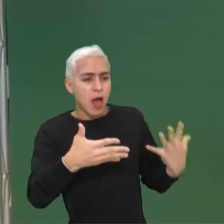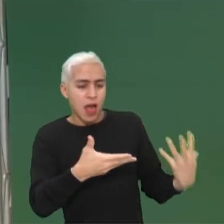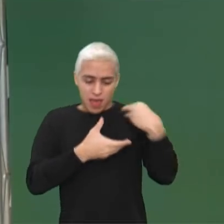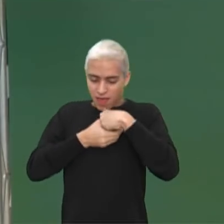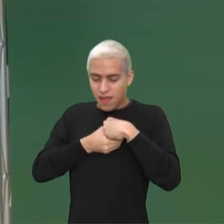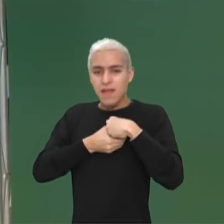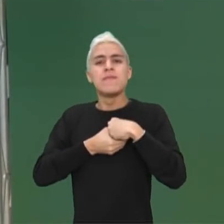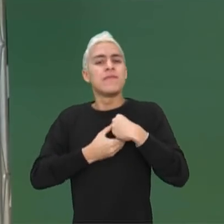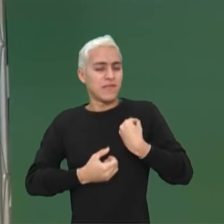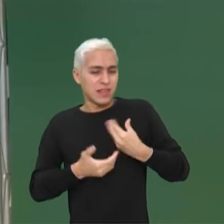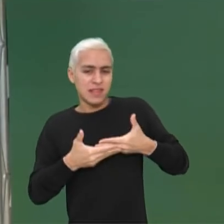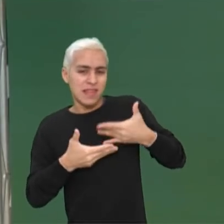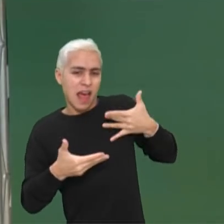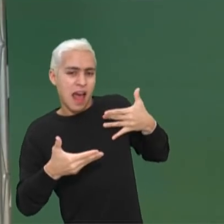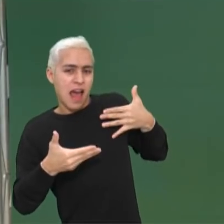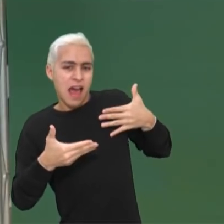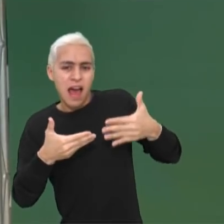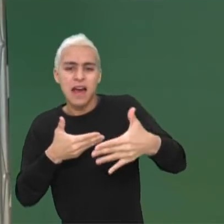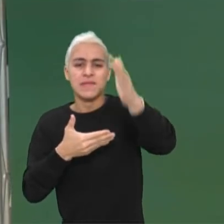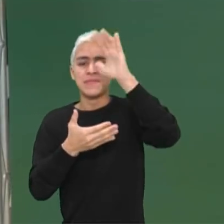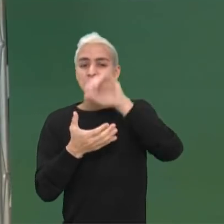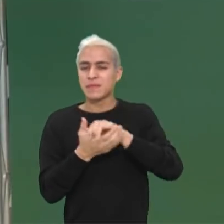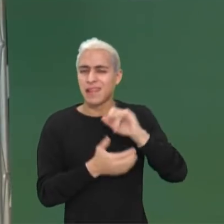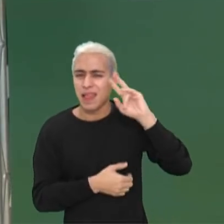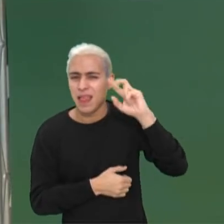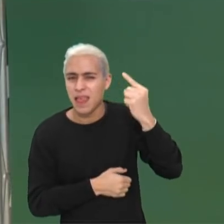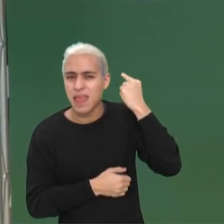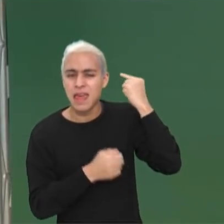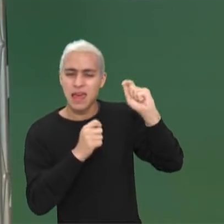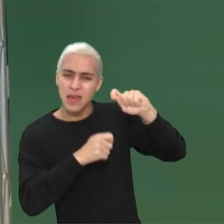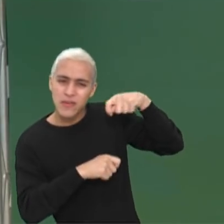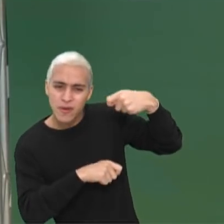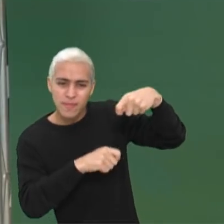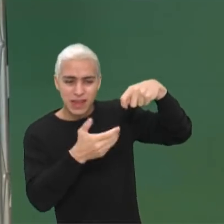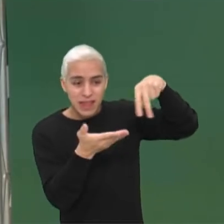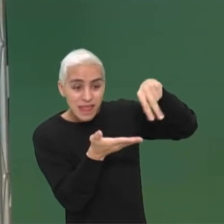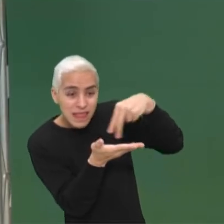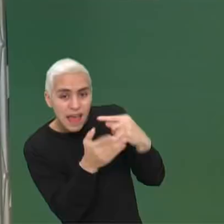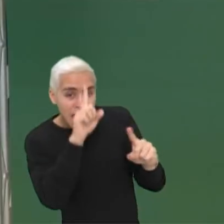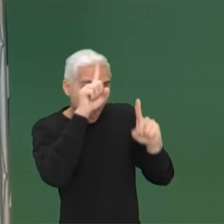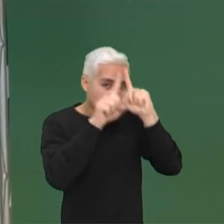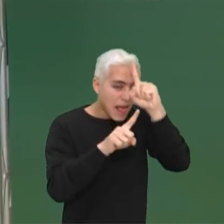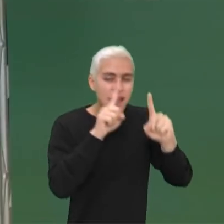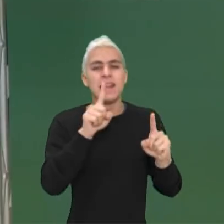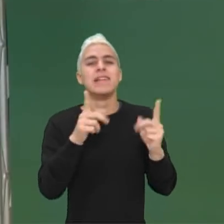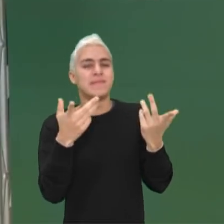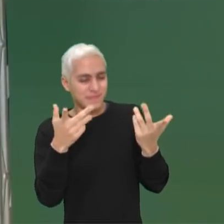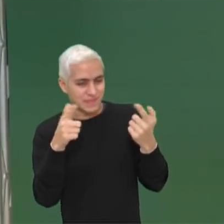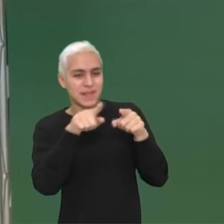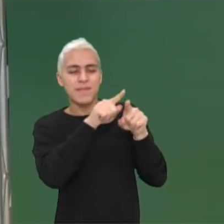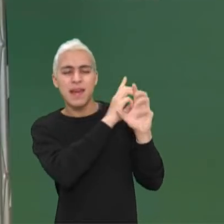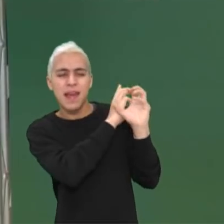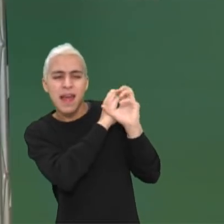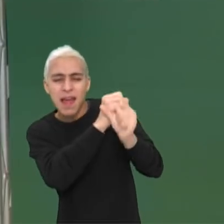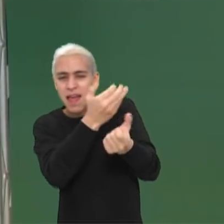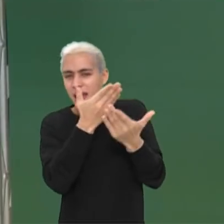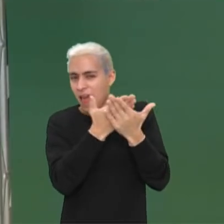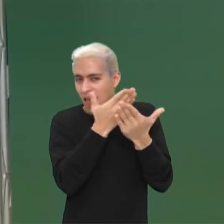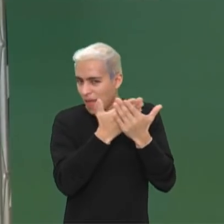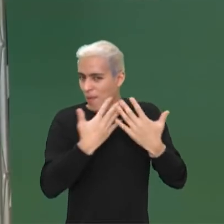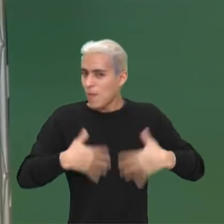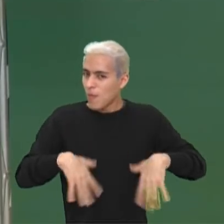gente aprendeu lá sobre dança criativa, né? Teve até as aulas que foram recapitulados ali, foi lá desde o comecinho.